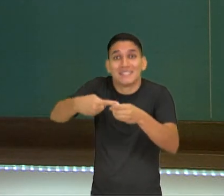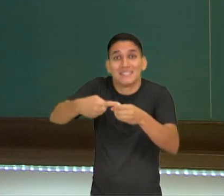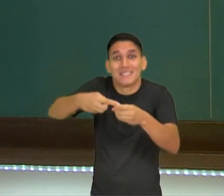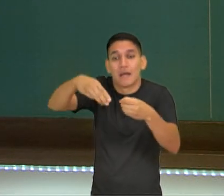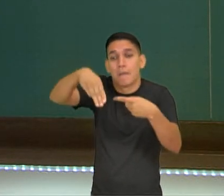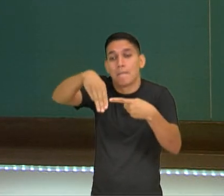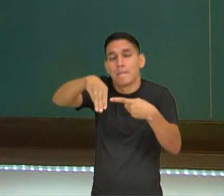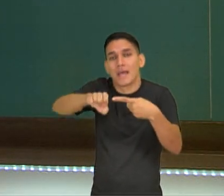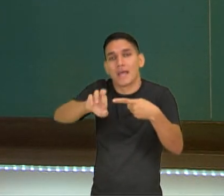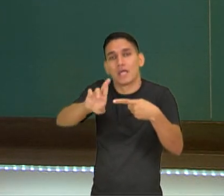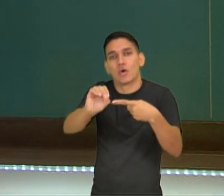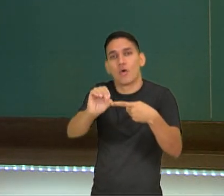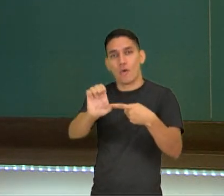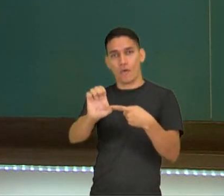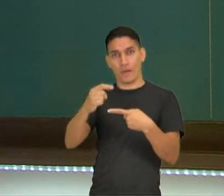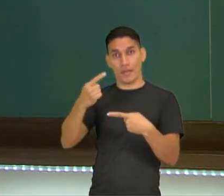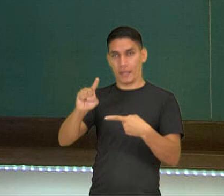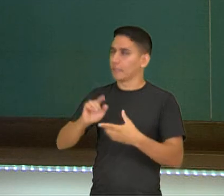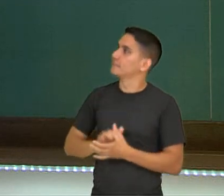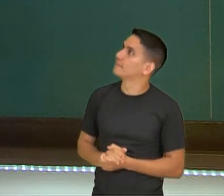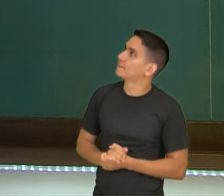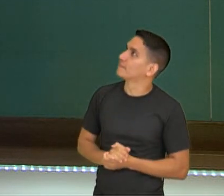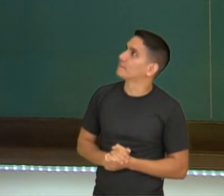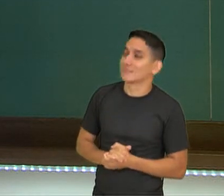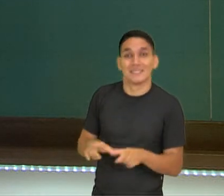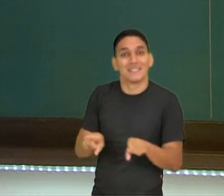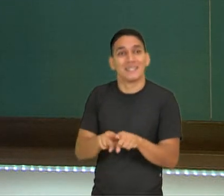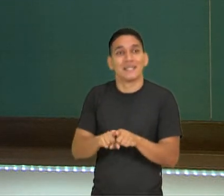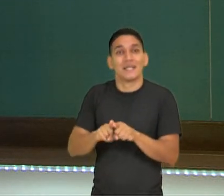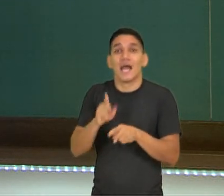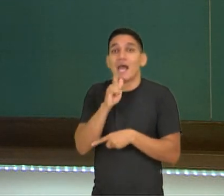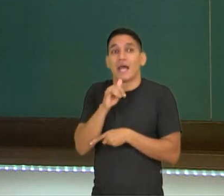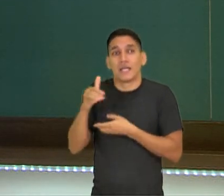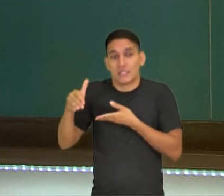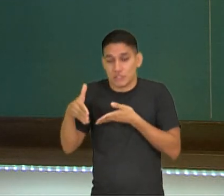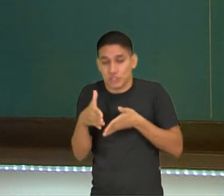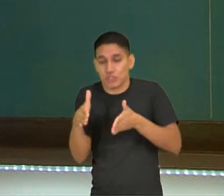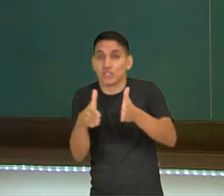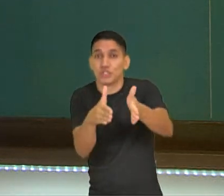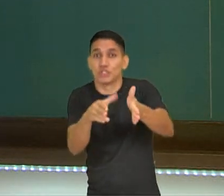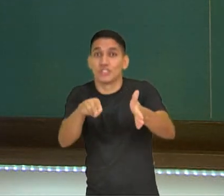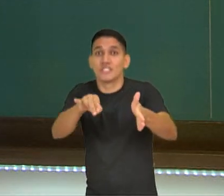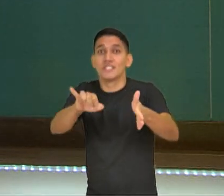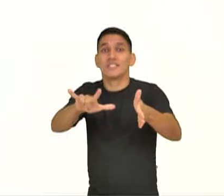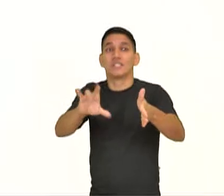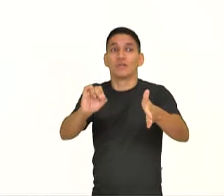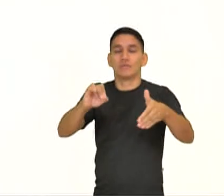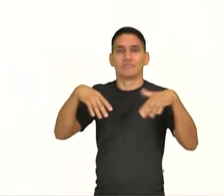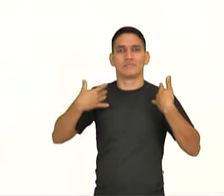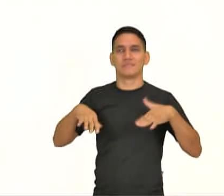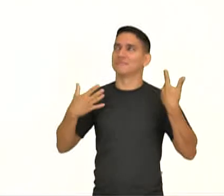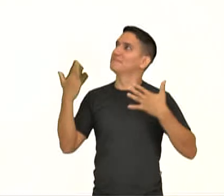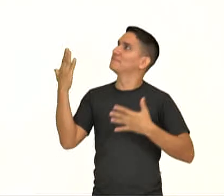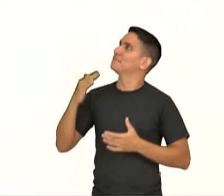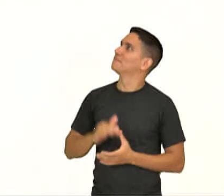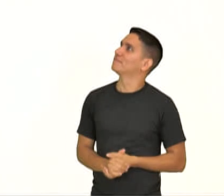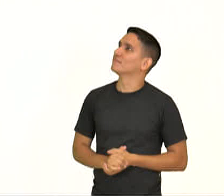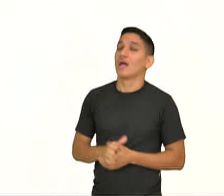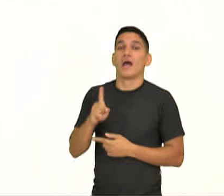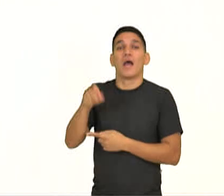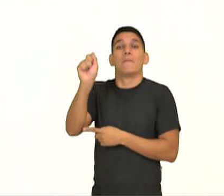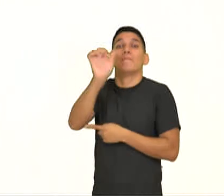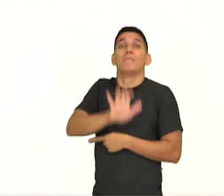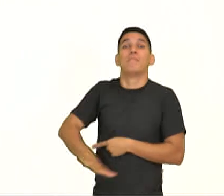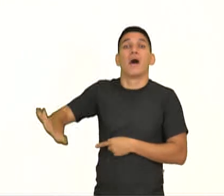Meroé, né, as ruínas, e aqui o Rio Nilo, galerinha. Olha que coisa fantástica. Uma imagem